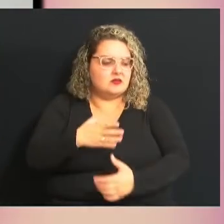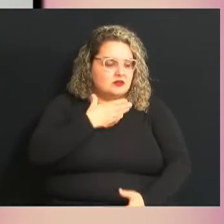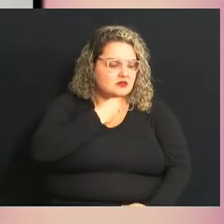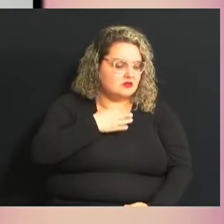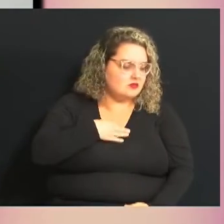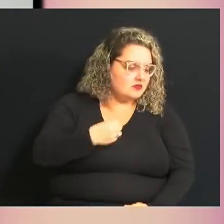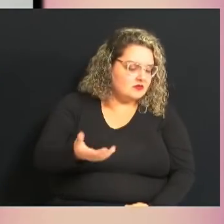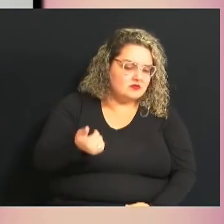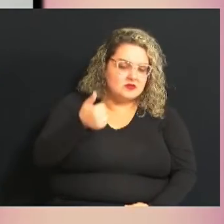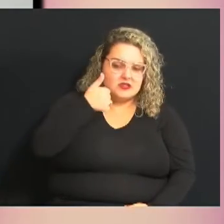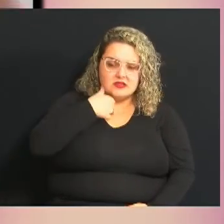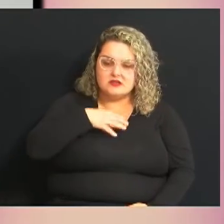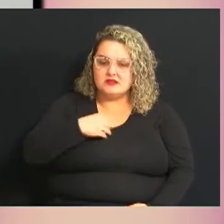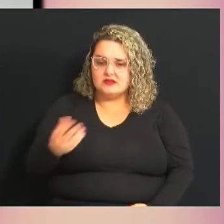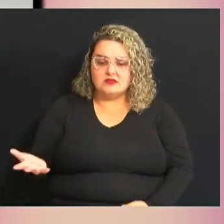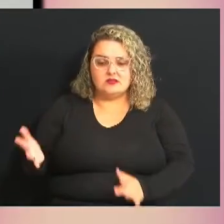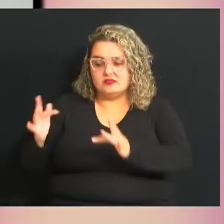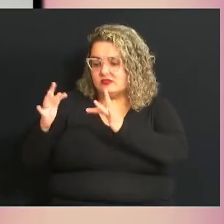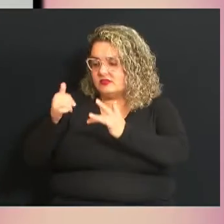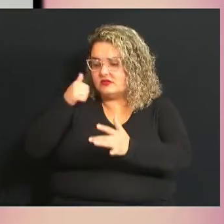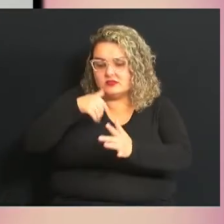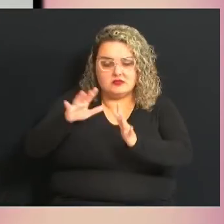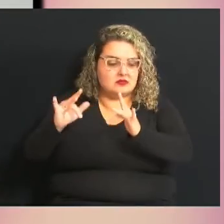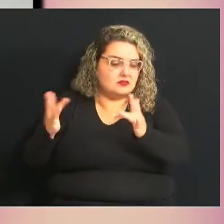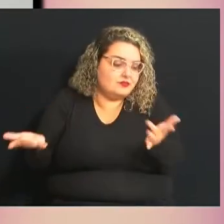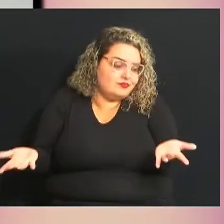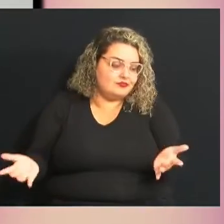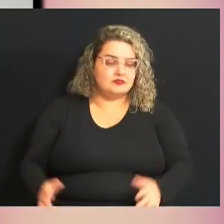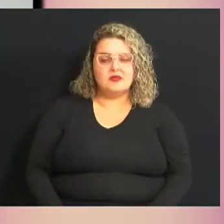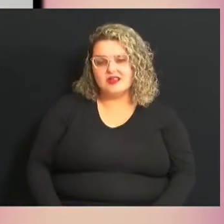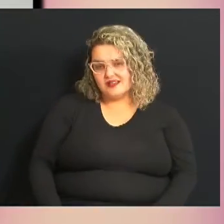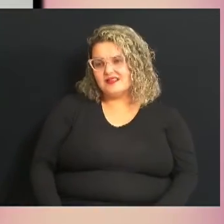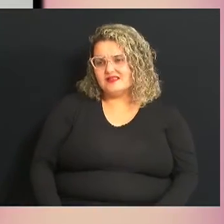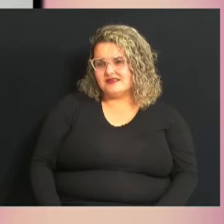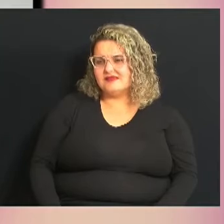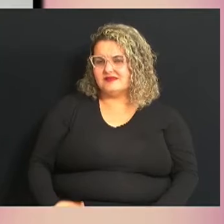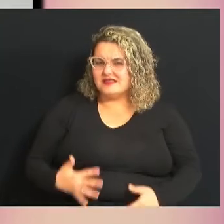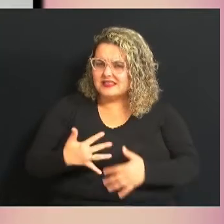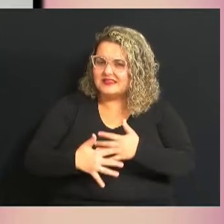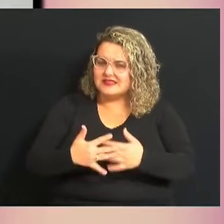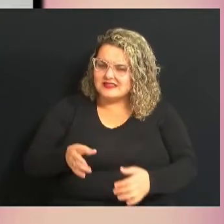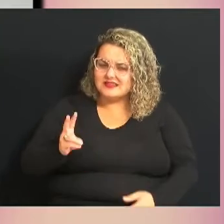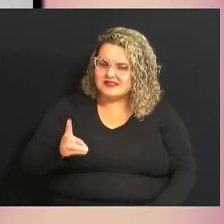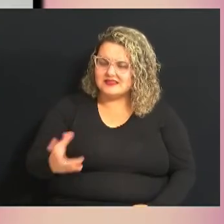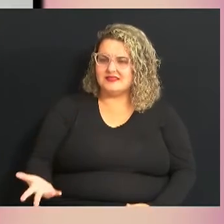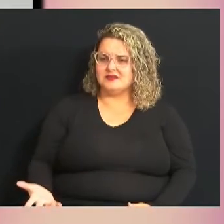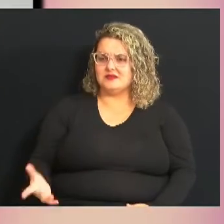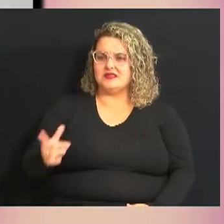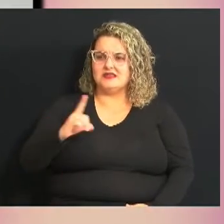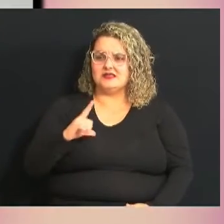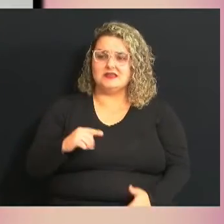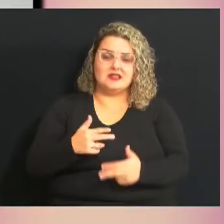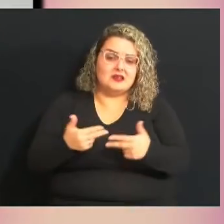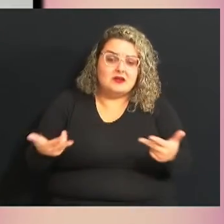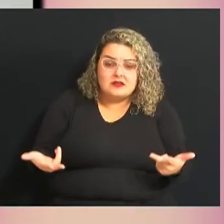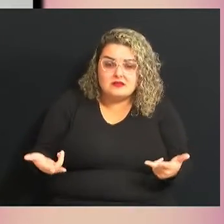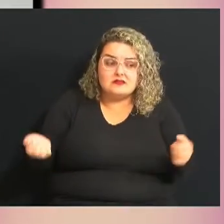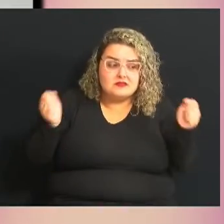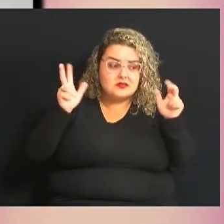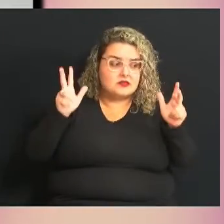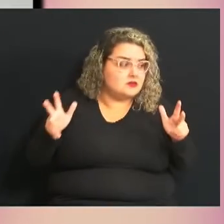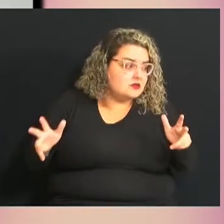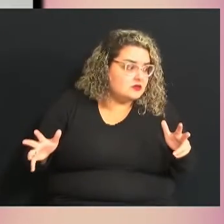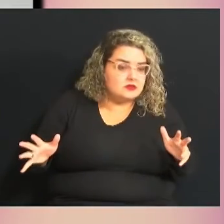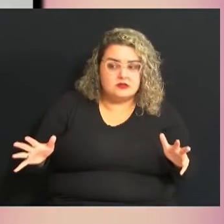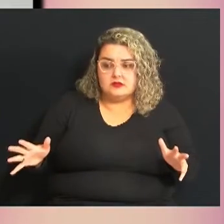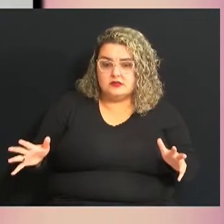ou né, do namorado, da namorada, né, passa a incomodar, né? Toda hora você tem alguma coisa que você está em alerta, né? E de repente